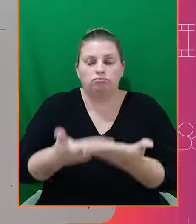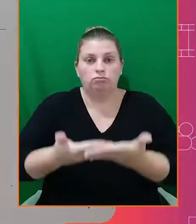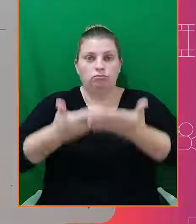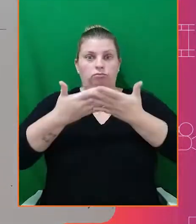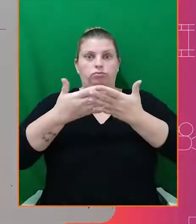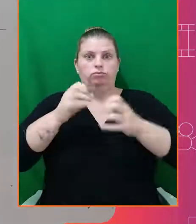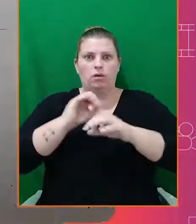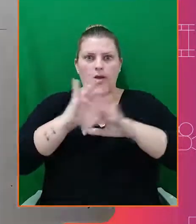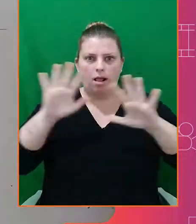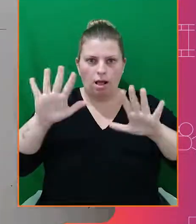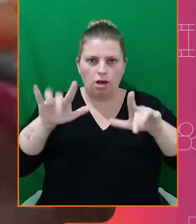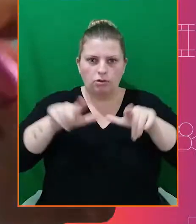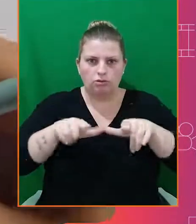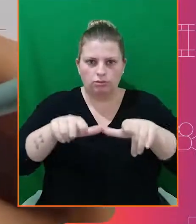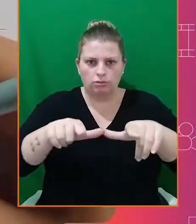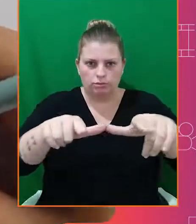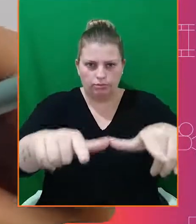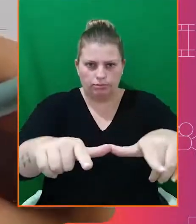dos pisos.